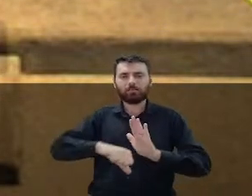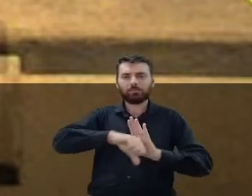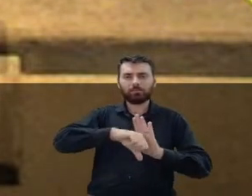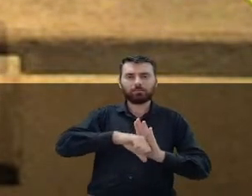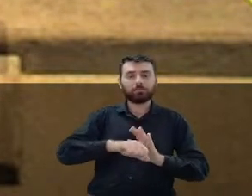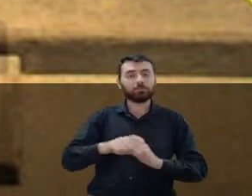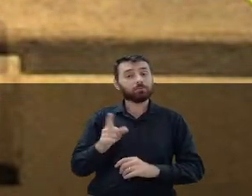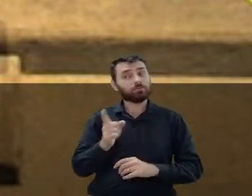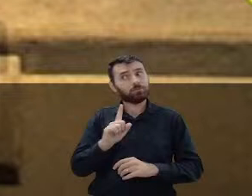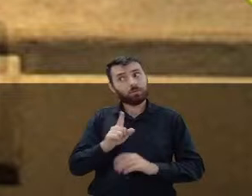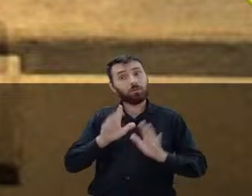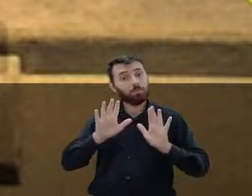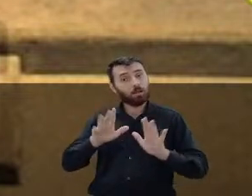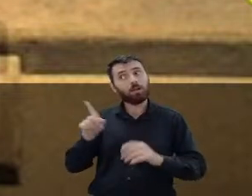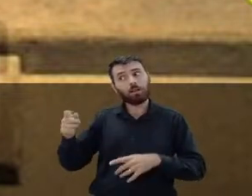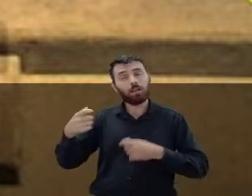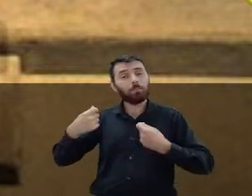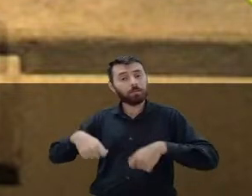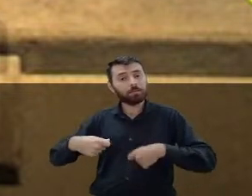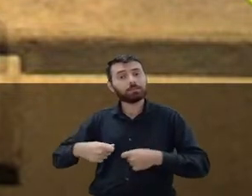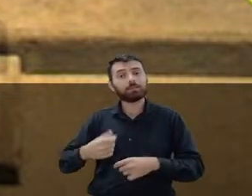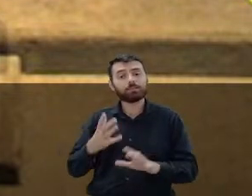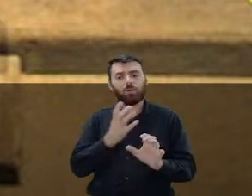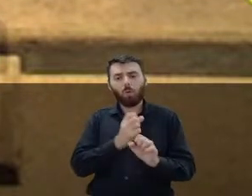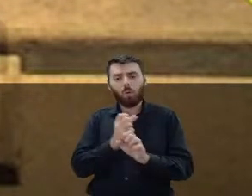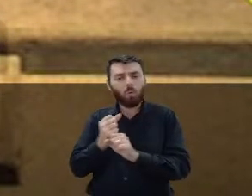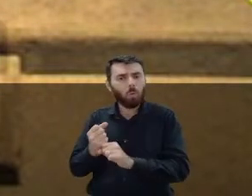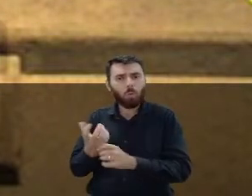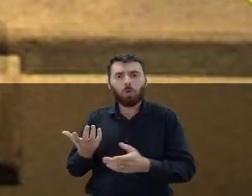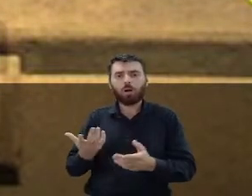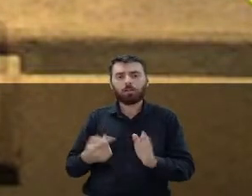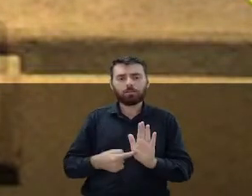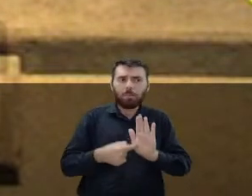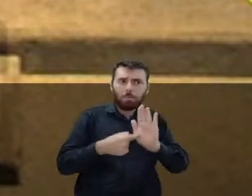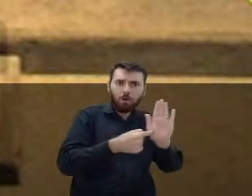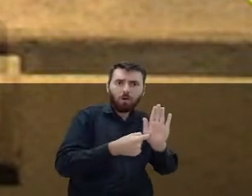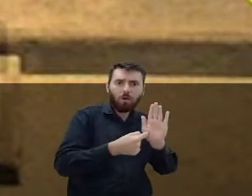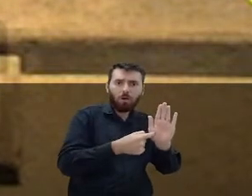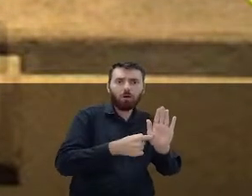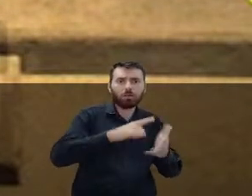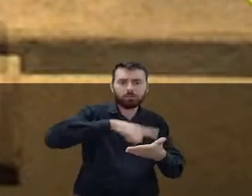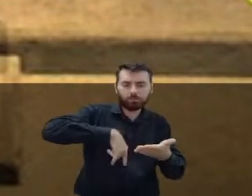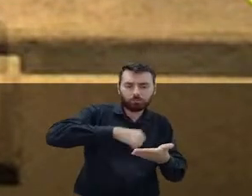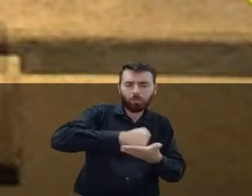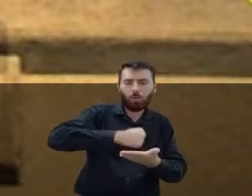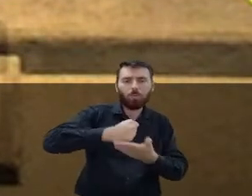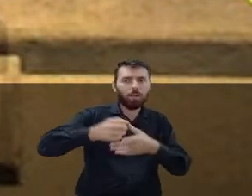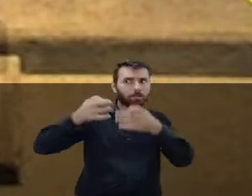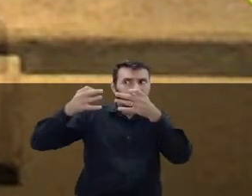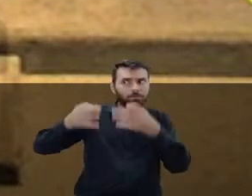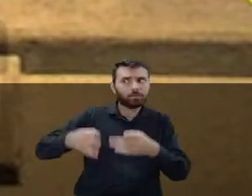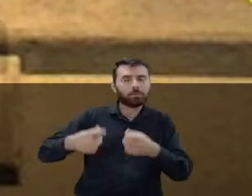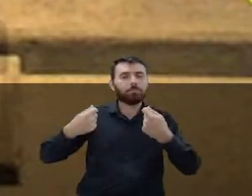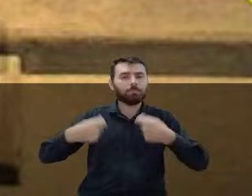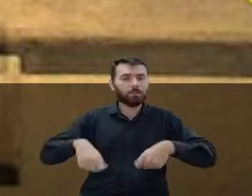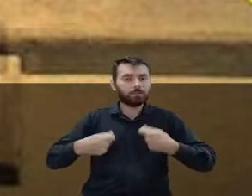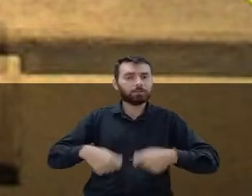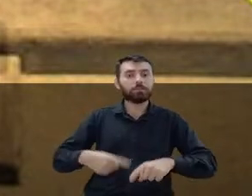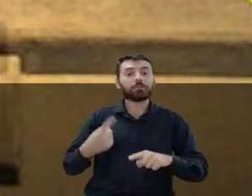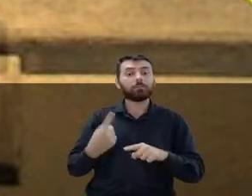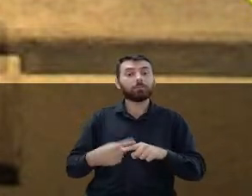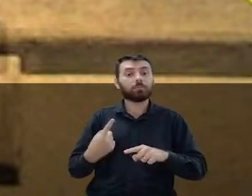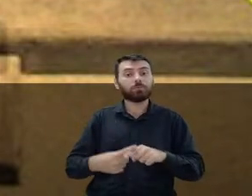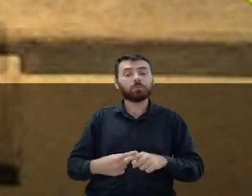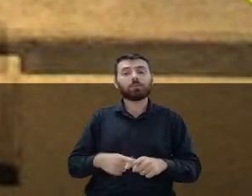que prestar contas, vai prestar agora, e, quiçá, torcemos para que preste contas, porque a reclamada, somente esse ano, depois